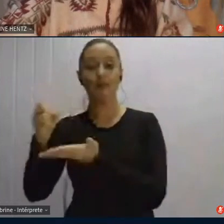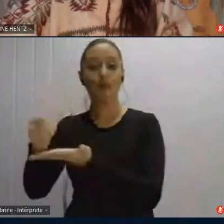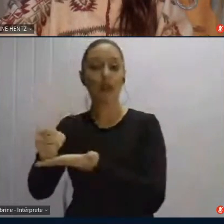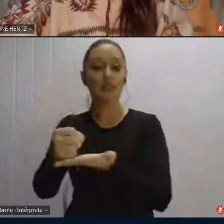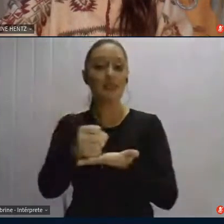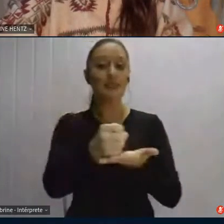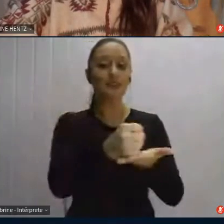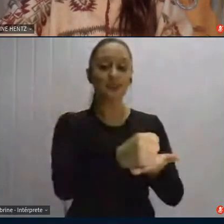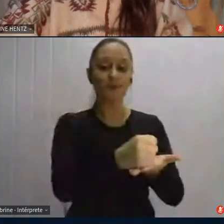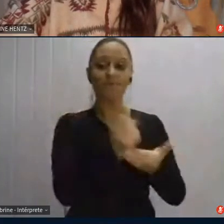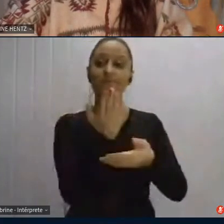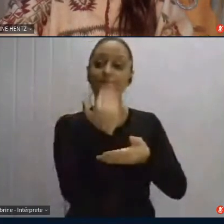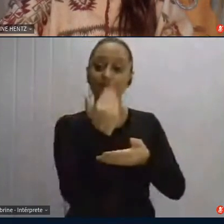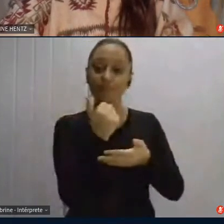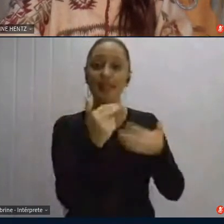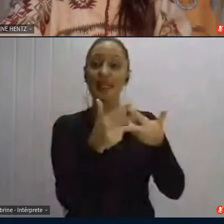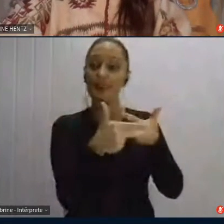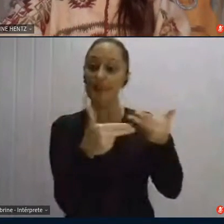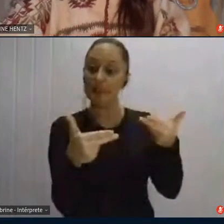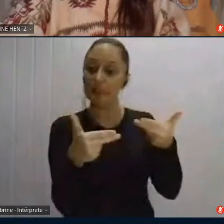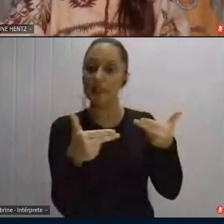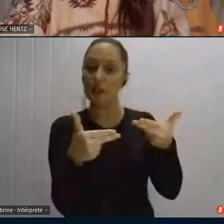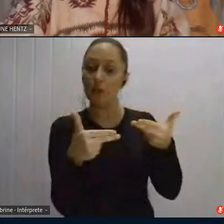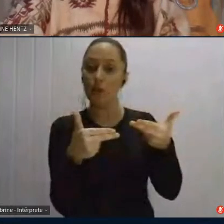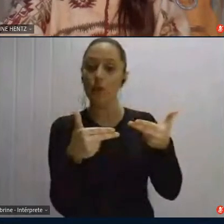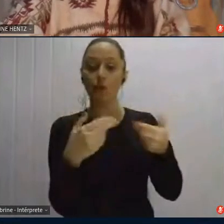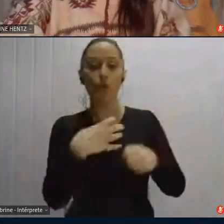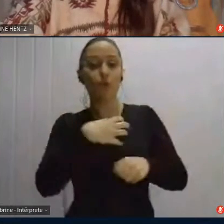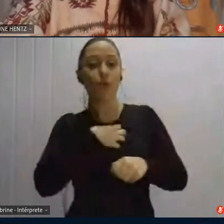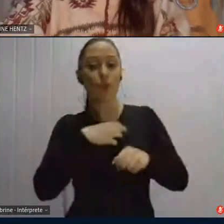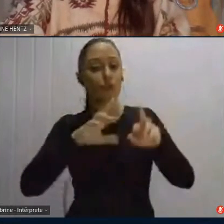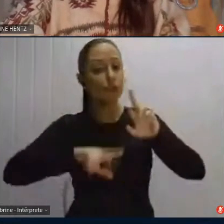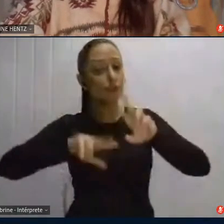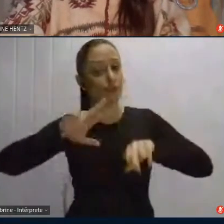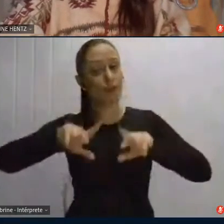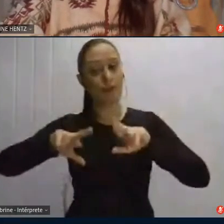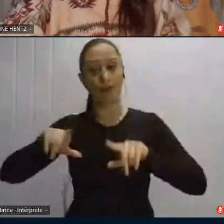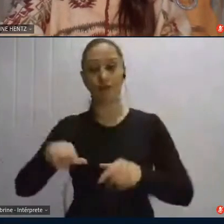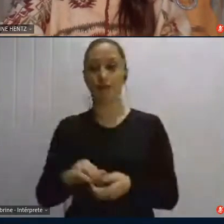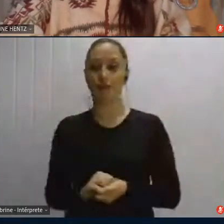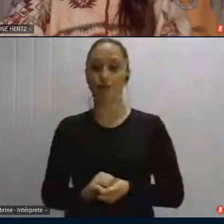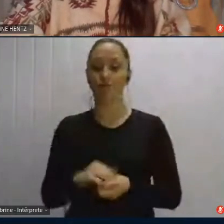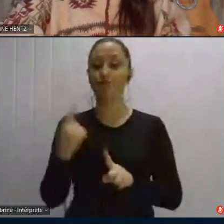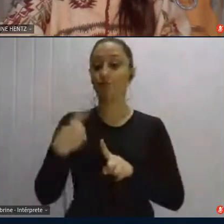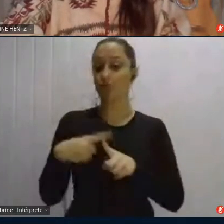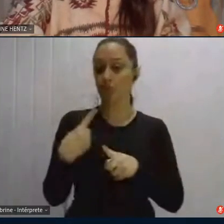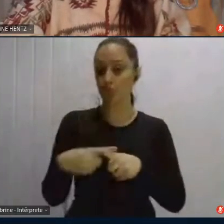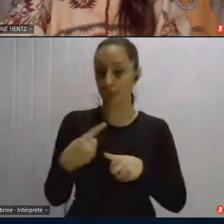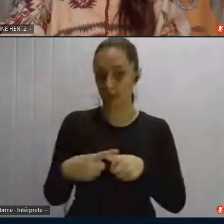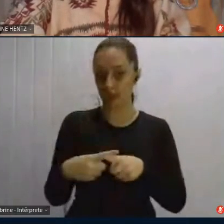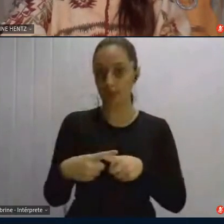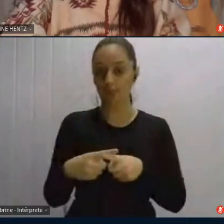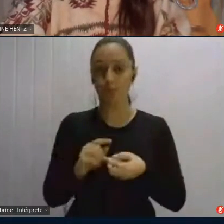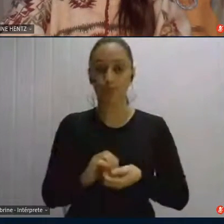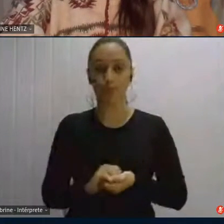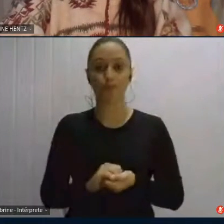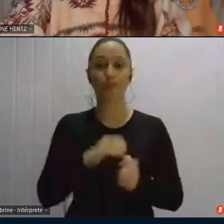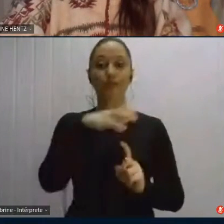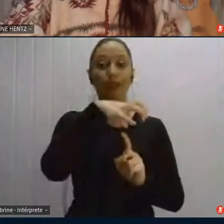às pessoas, né, de outras formas. No primeiro momento, né, as feiras, elas foram